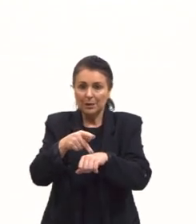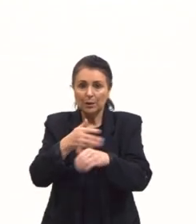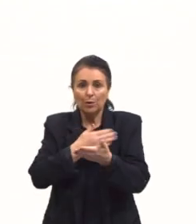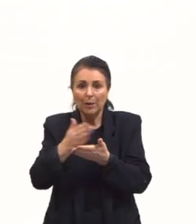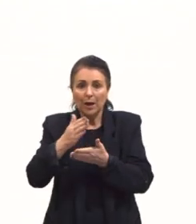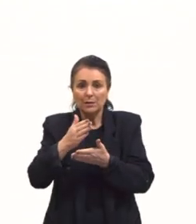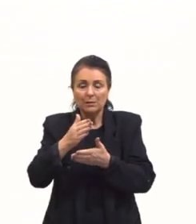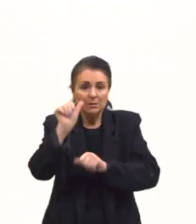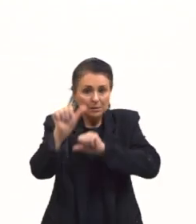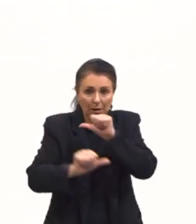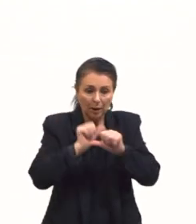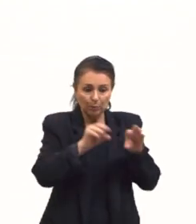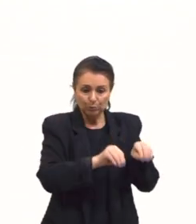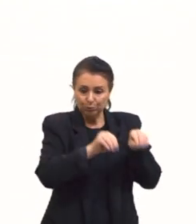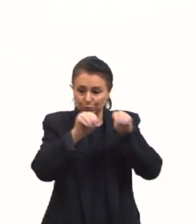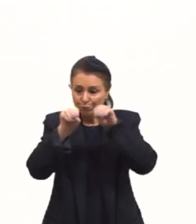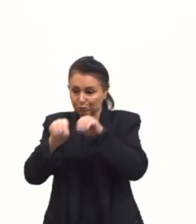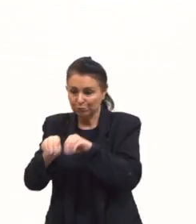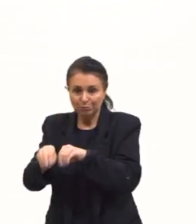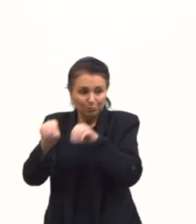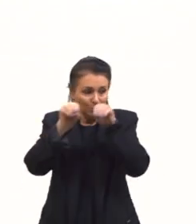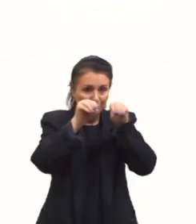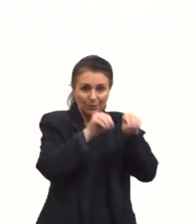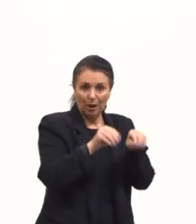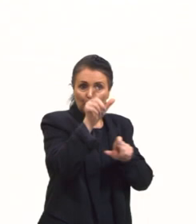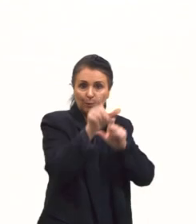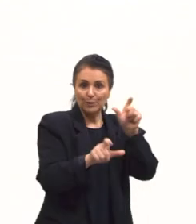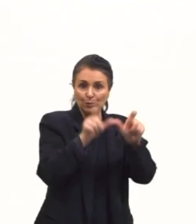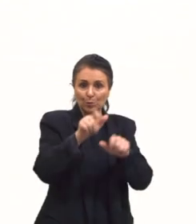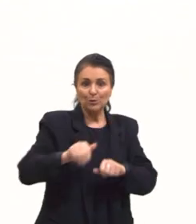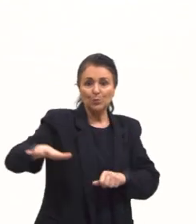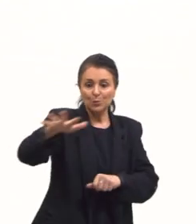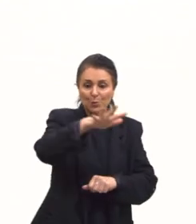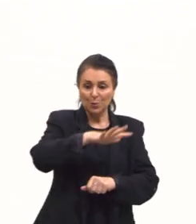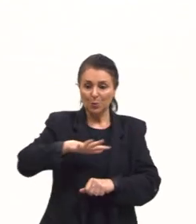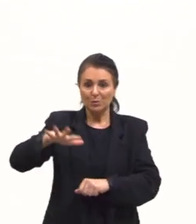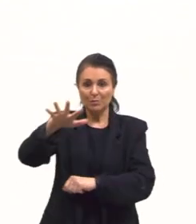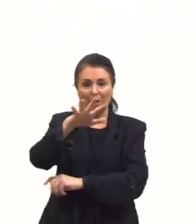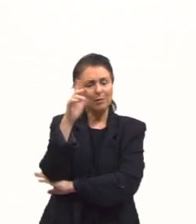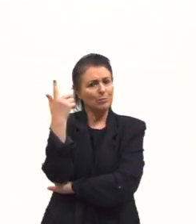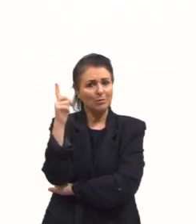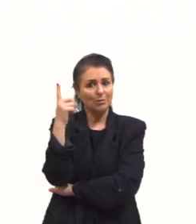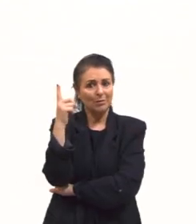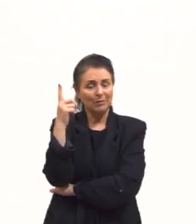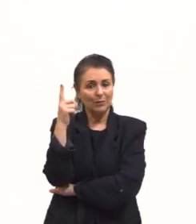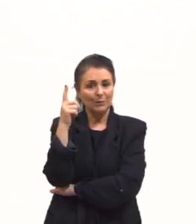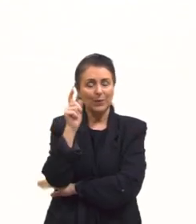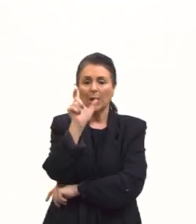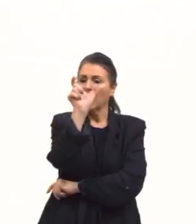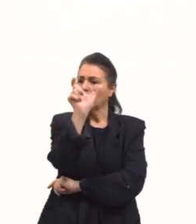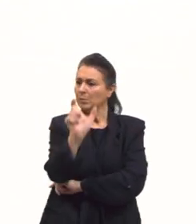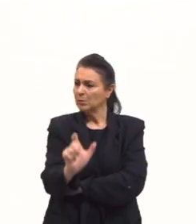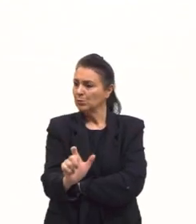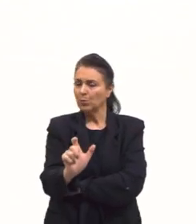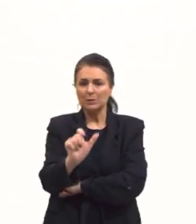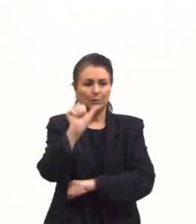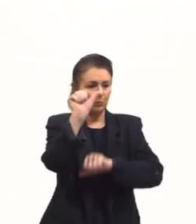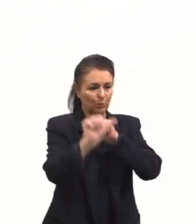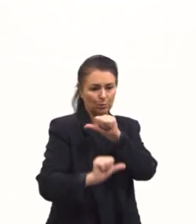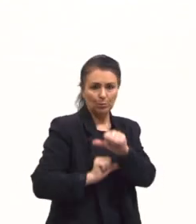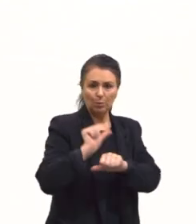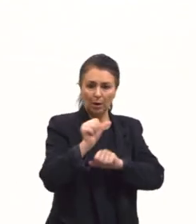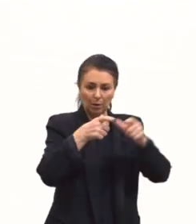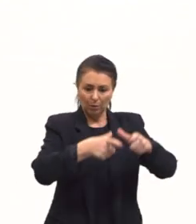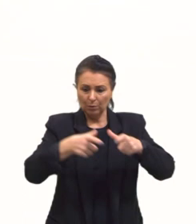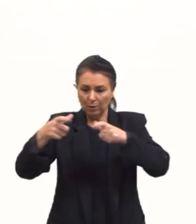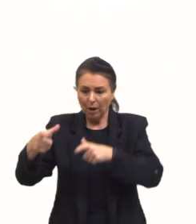essa migração então o deslocamento das pessoas no espaço geográfico a gurizada Essas pessoas aí vão se deslocavam